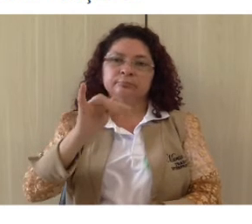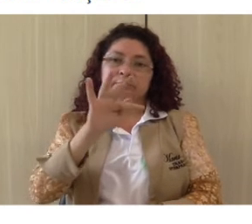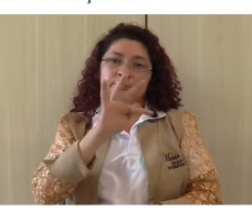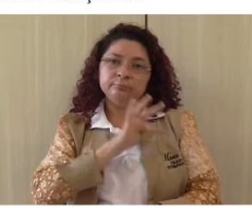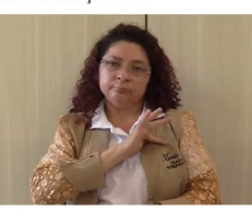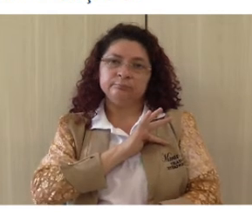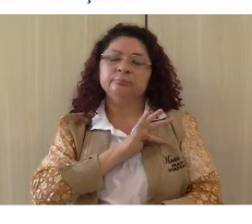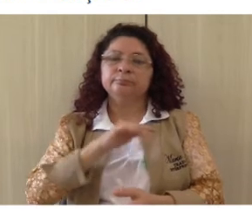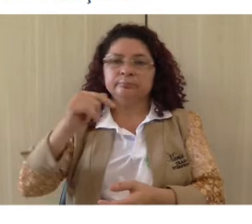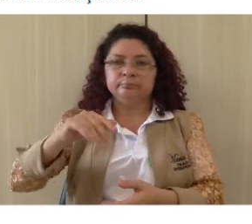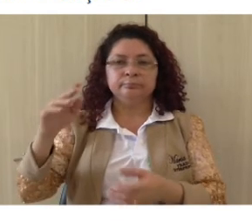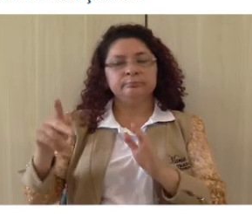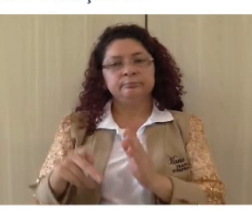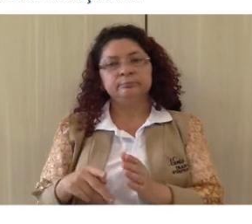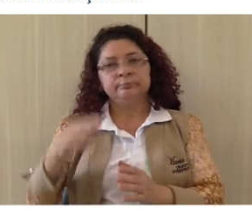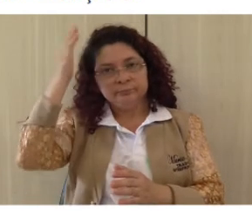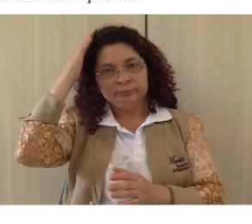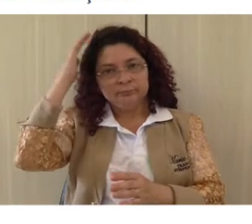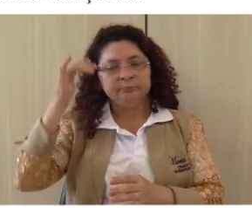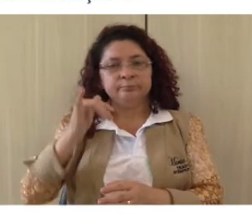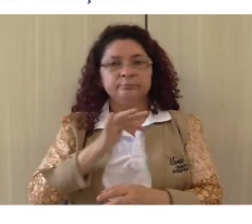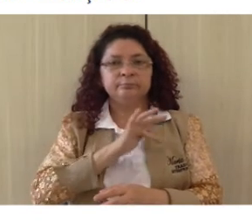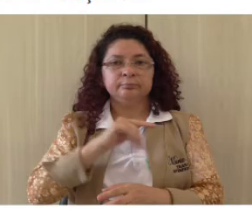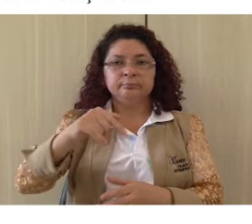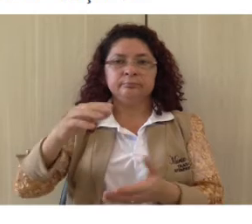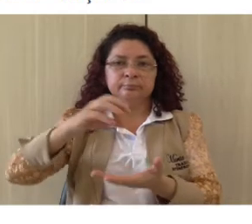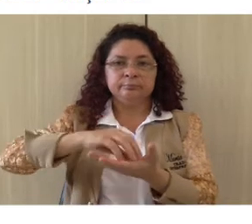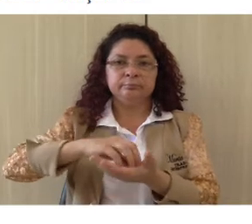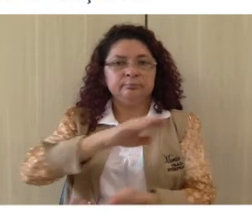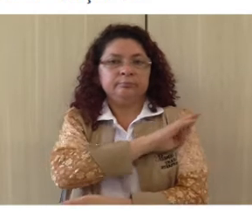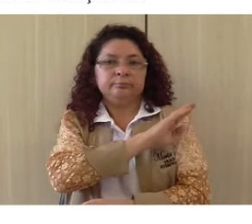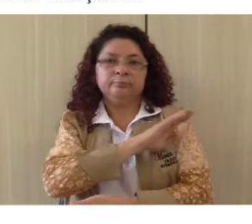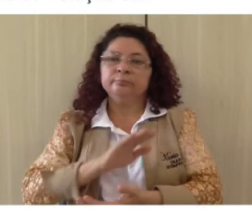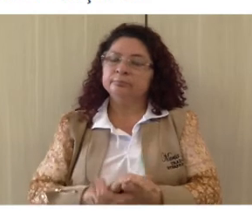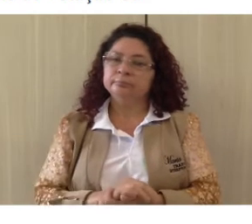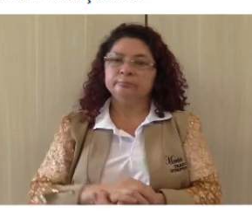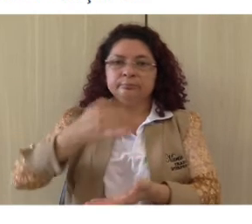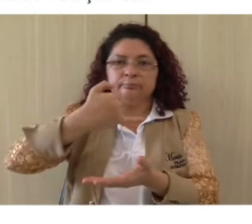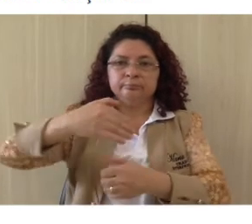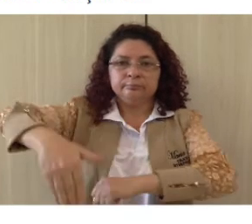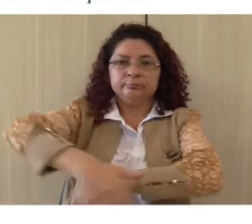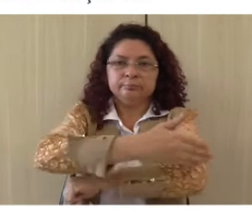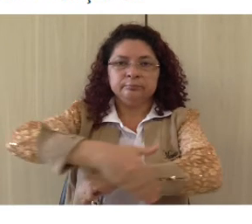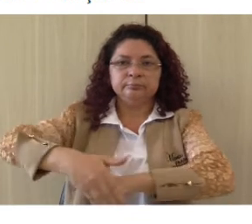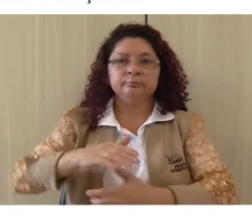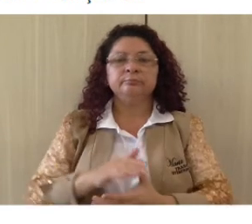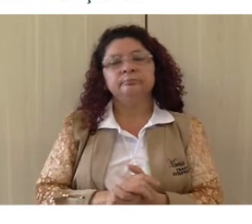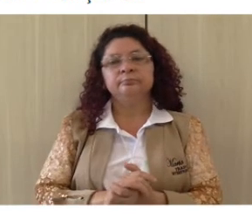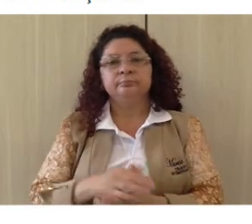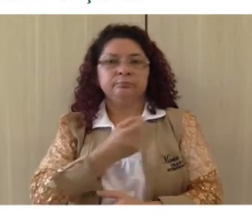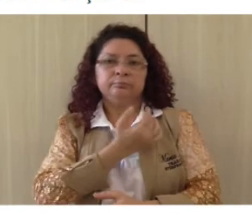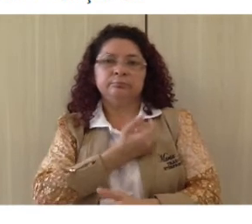Federal de Educação, Ciência e Tecnologia do Pará, IFPA, Campus Bragança, no endereço Rua dos Bragançanos,